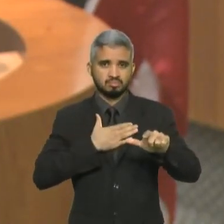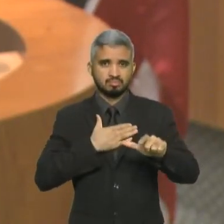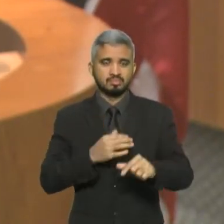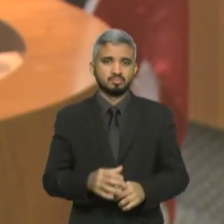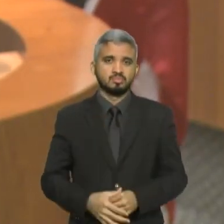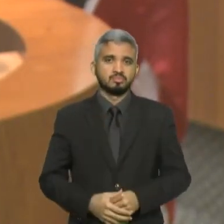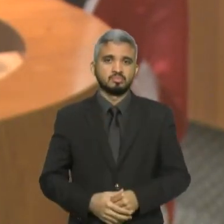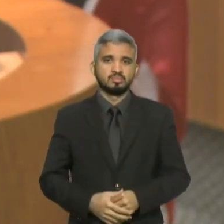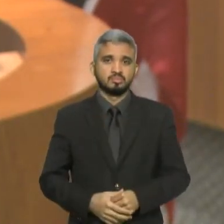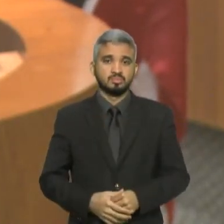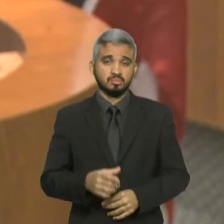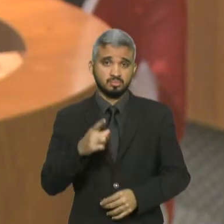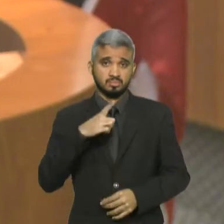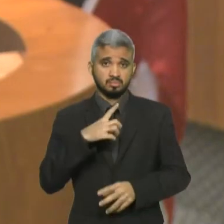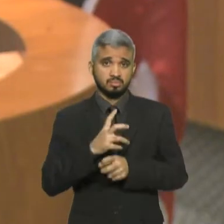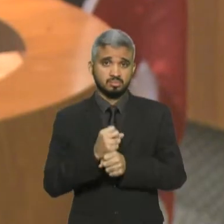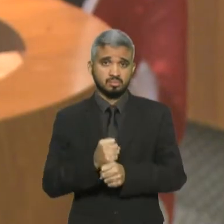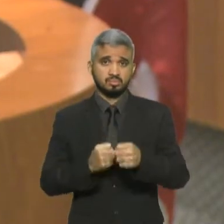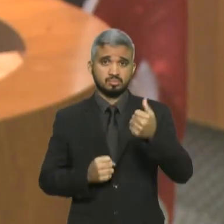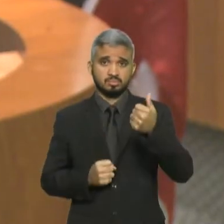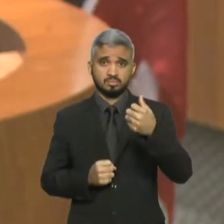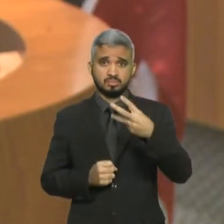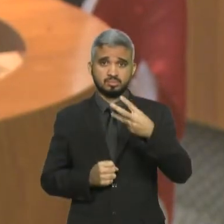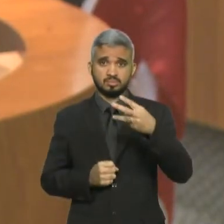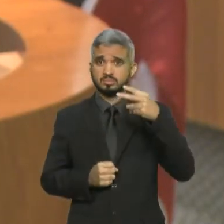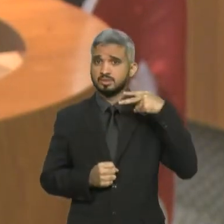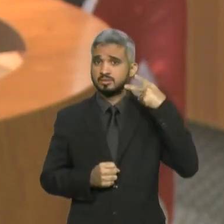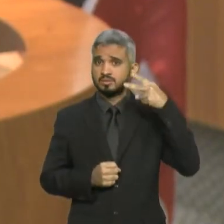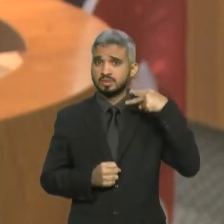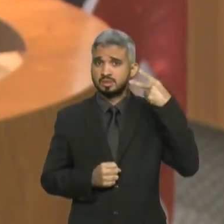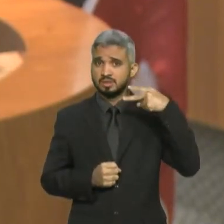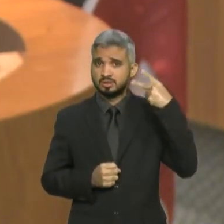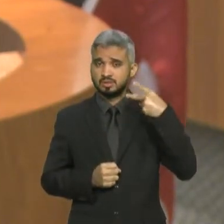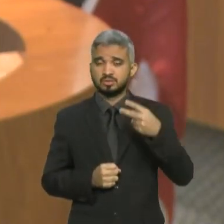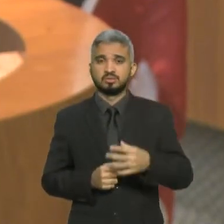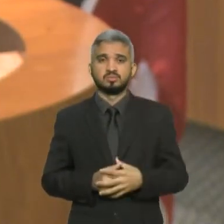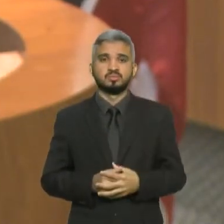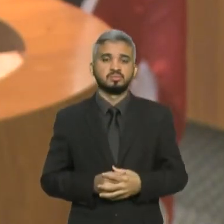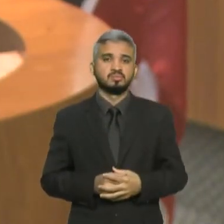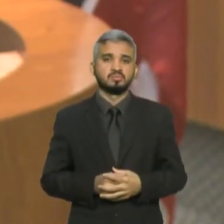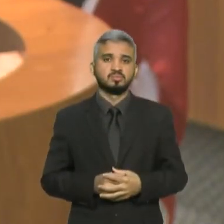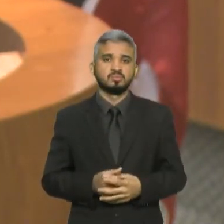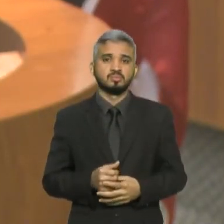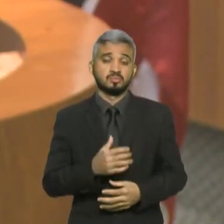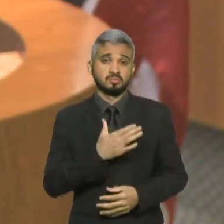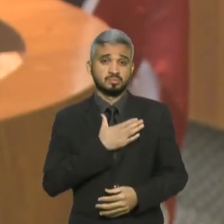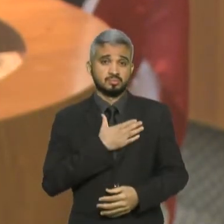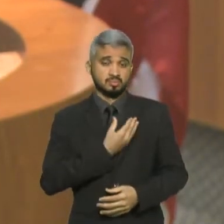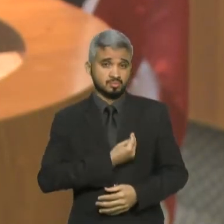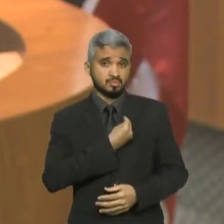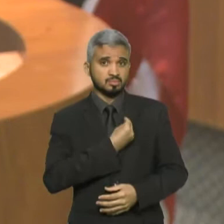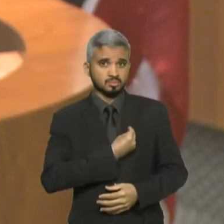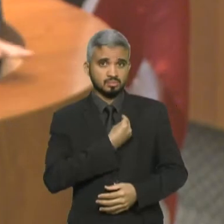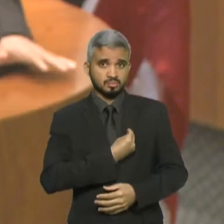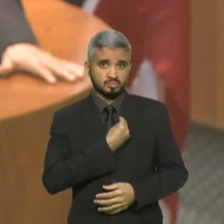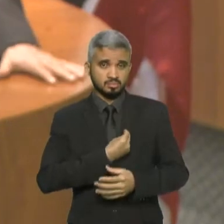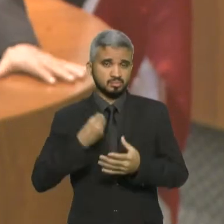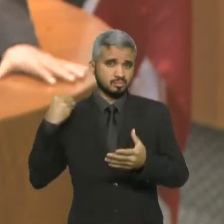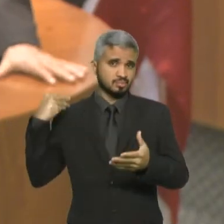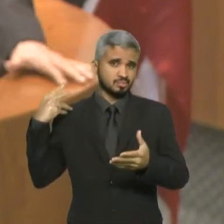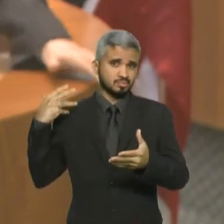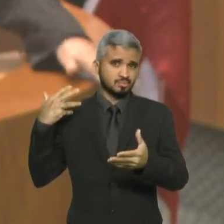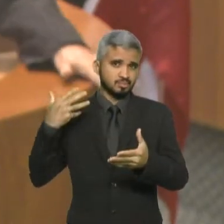dos 13 vereadores daquela casa. Naturalmente, a minha vida é percorrida, a minha vida é